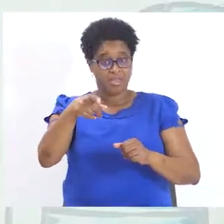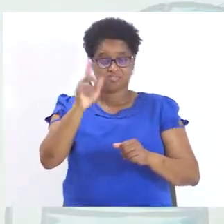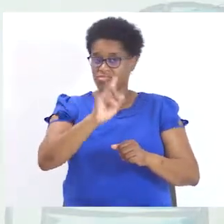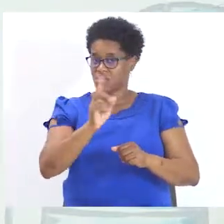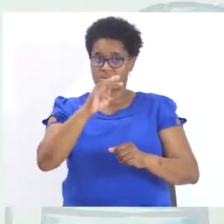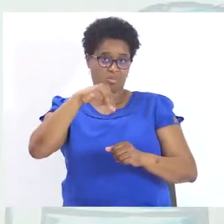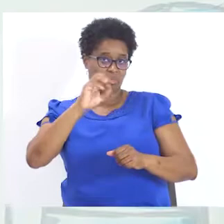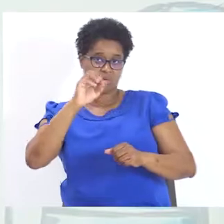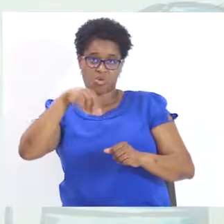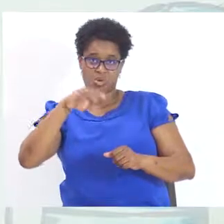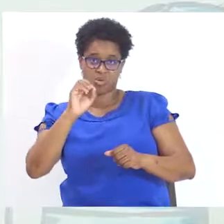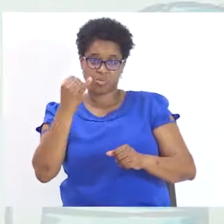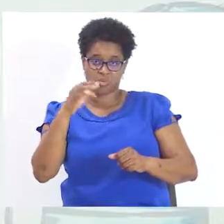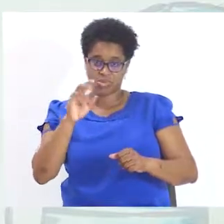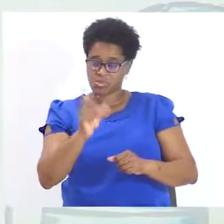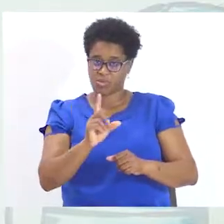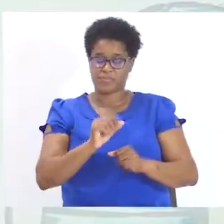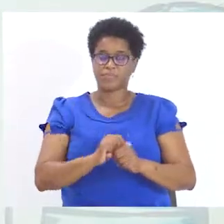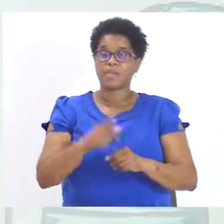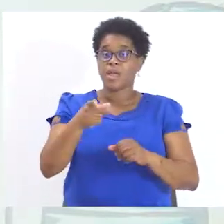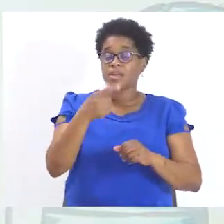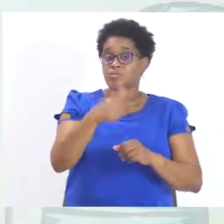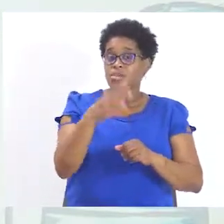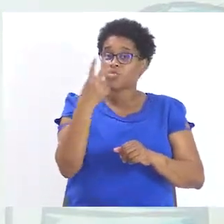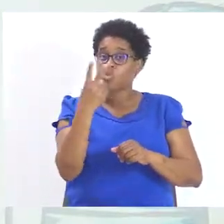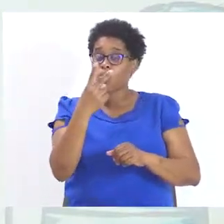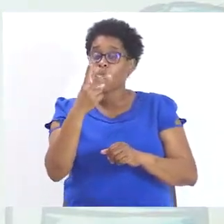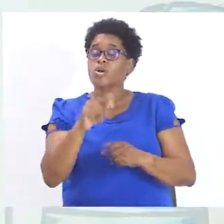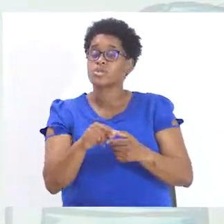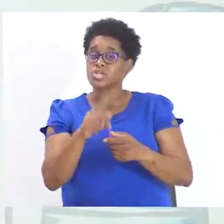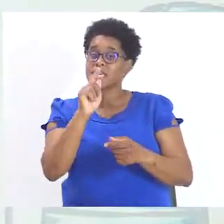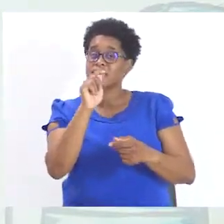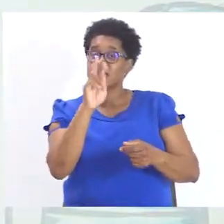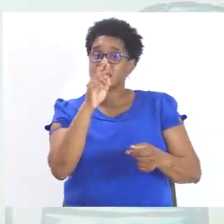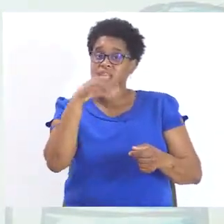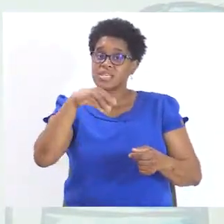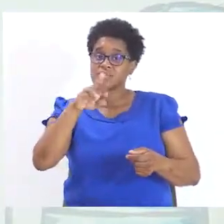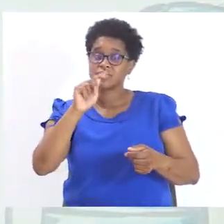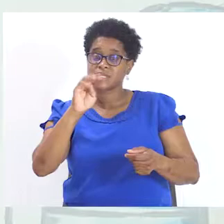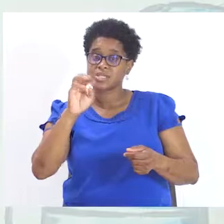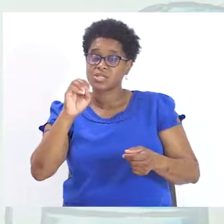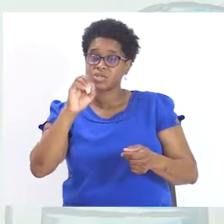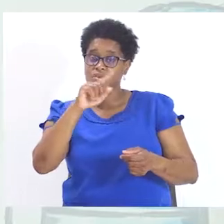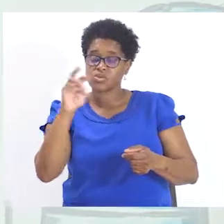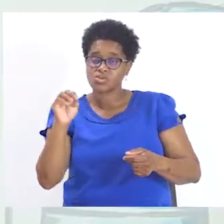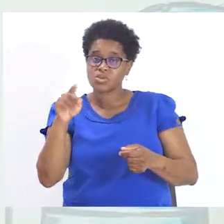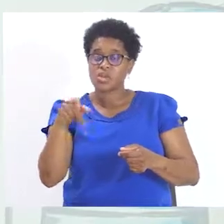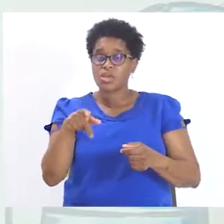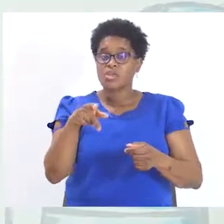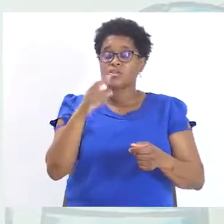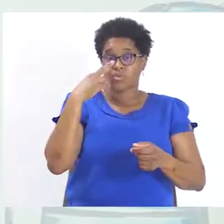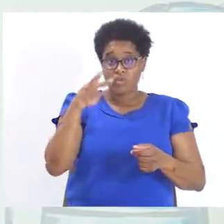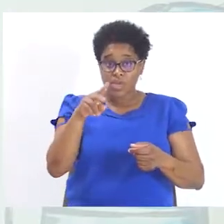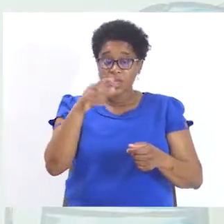é monômio, porque aqui nós temos duas expressões. E nós vimos que monômio tem que ser um